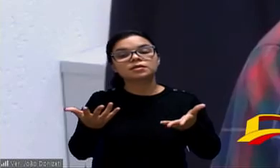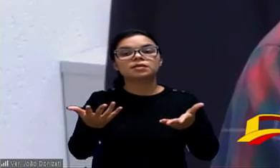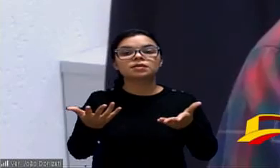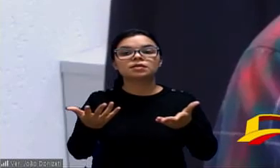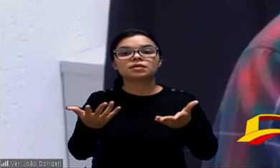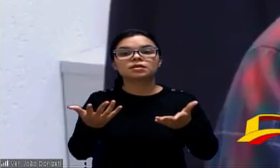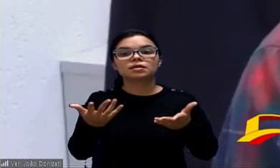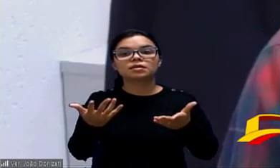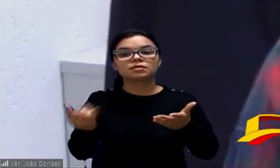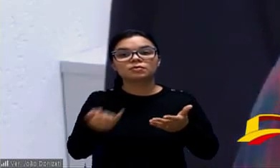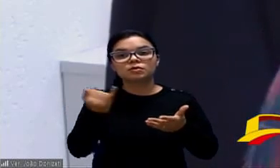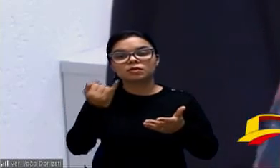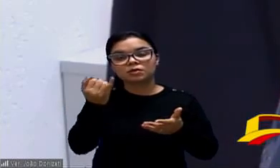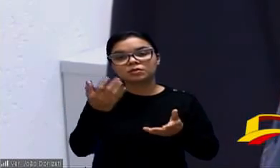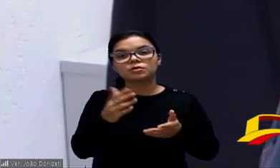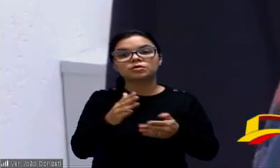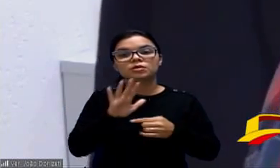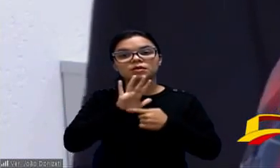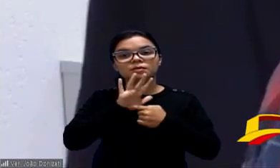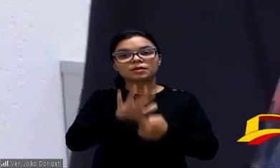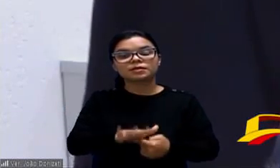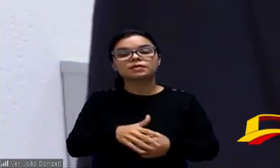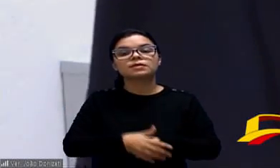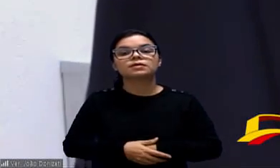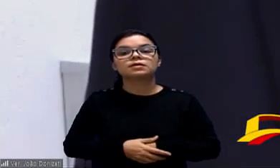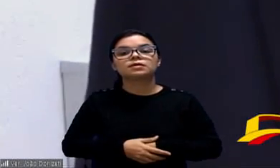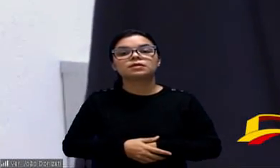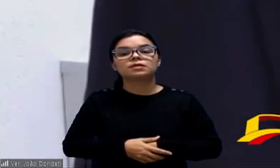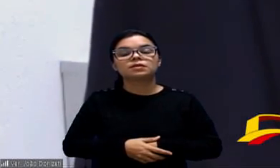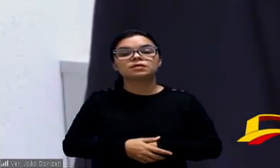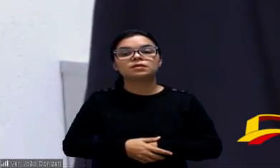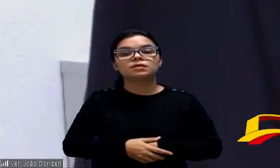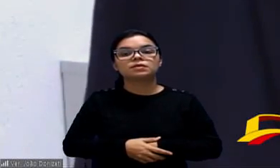E gostaria de colocar também que...